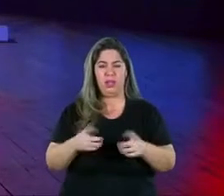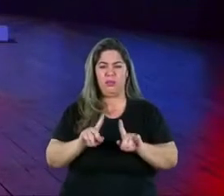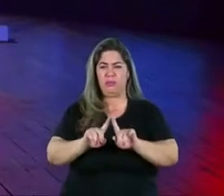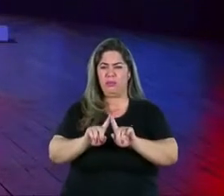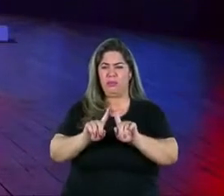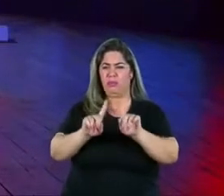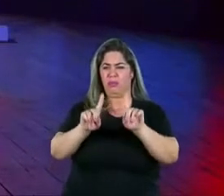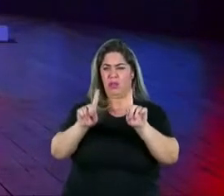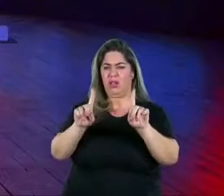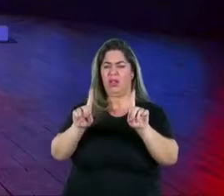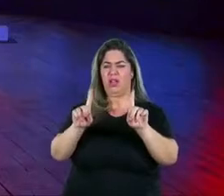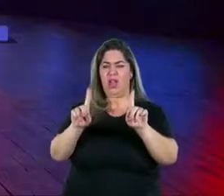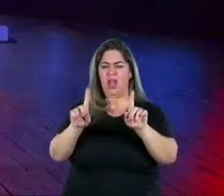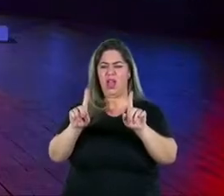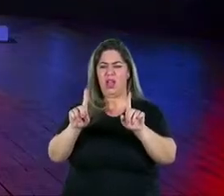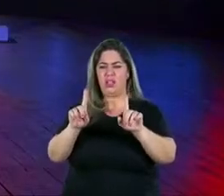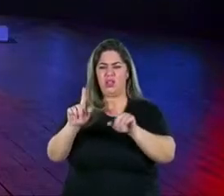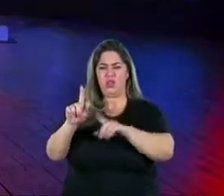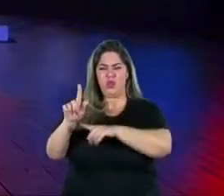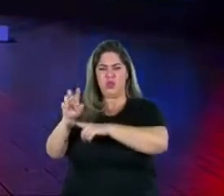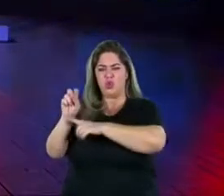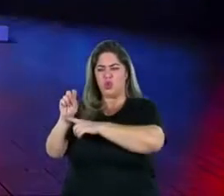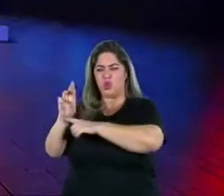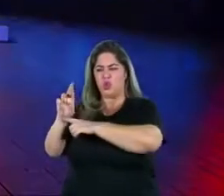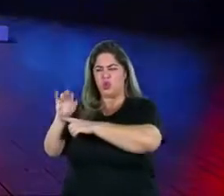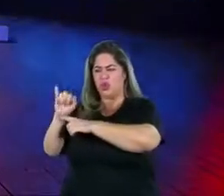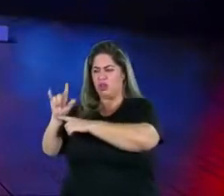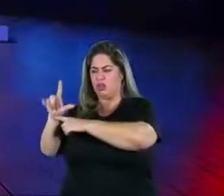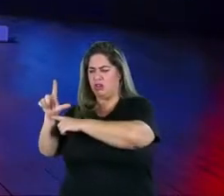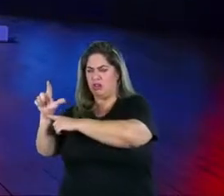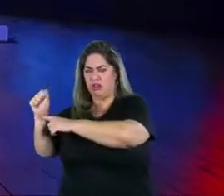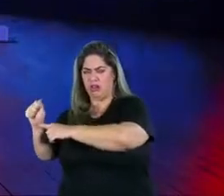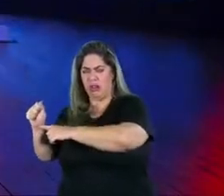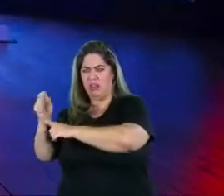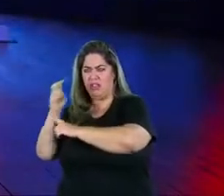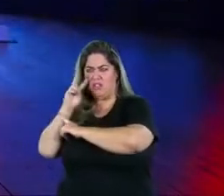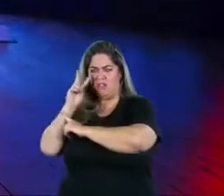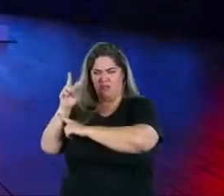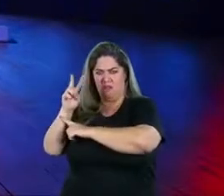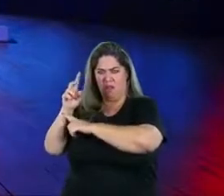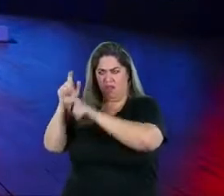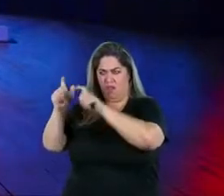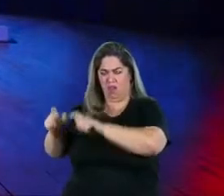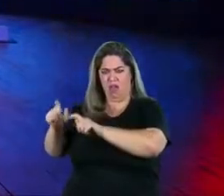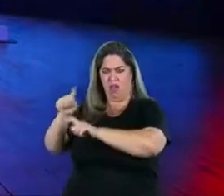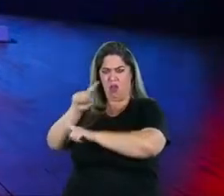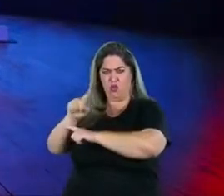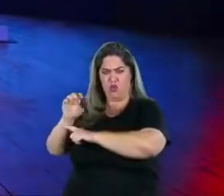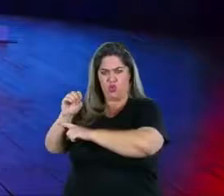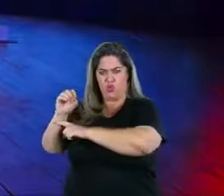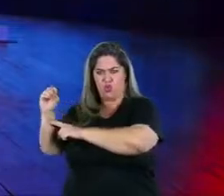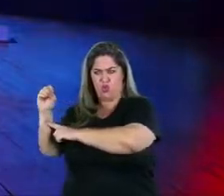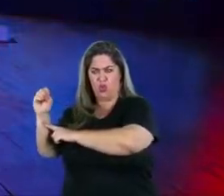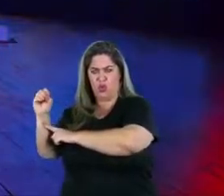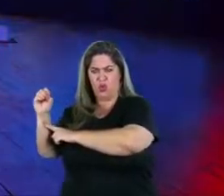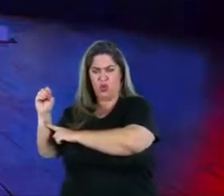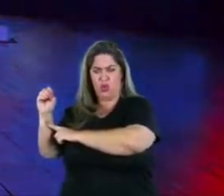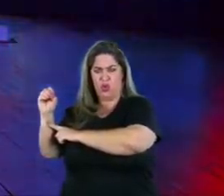Mas esse gorila que a gente vê dentro do zoológico, ele